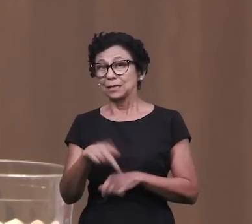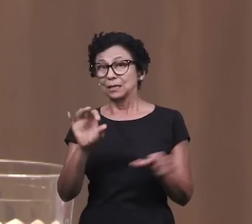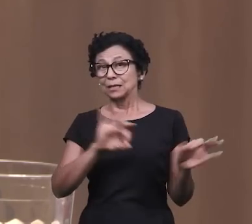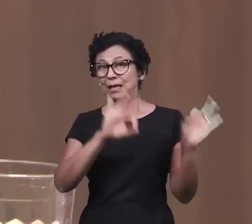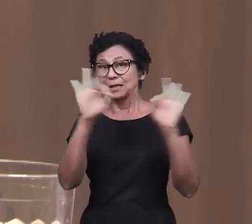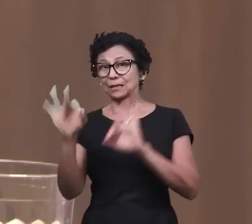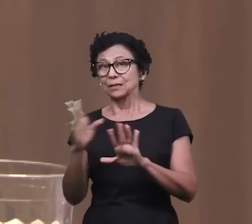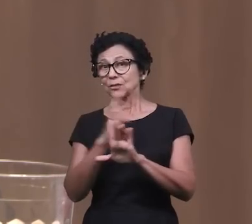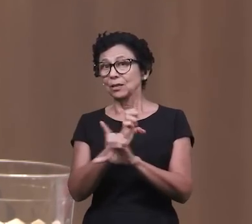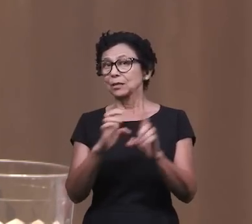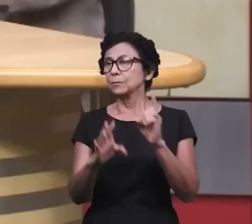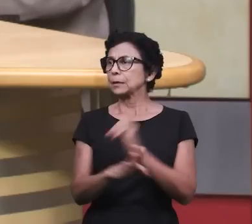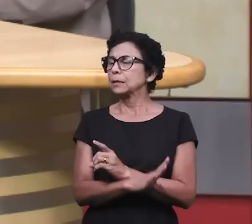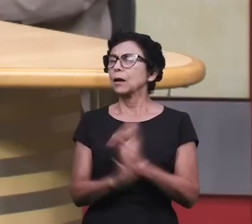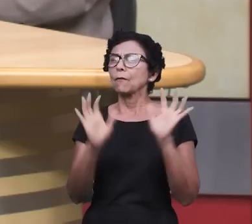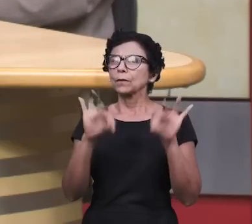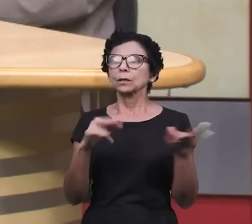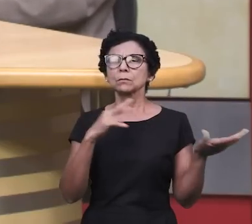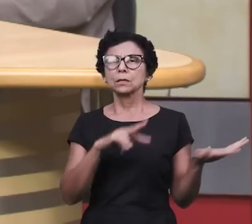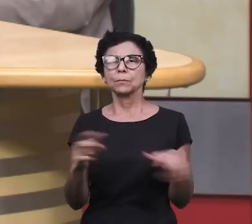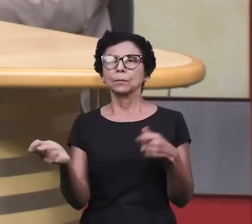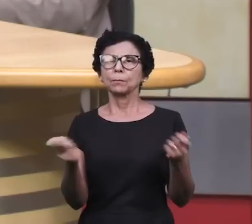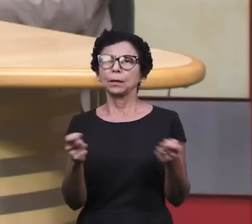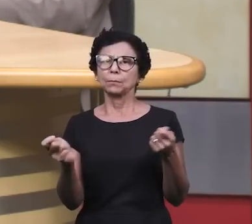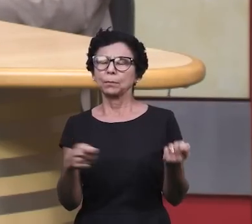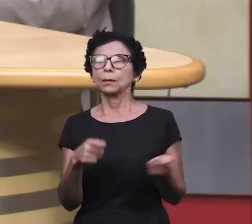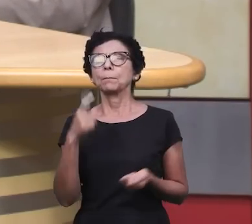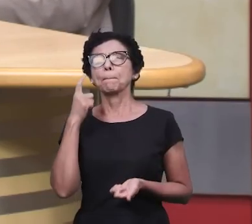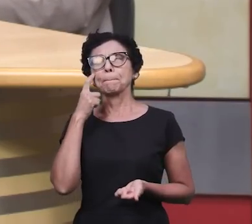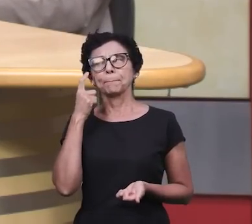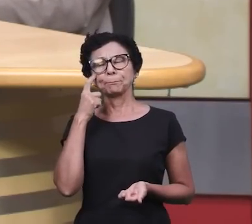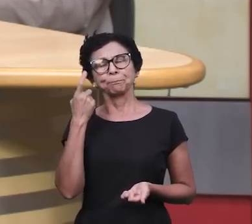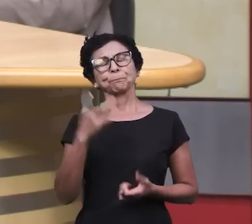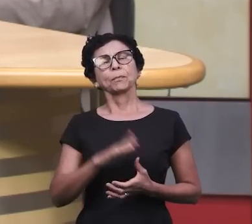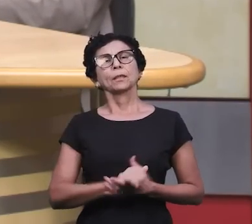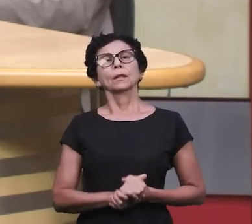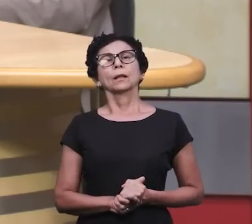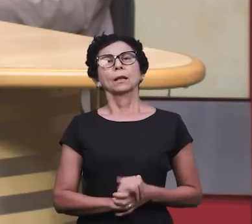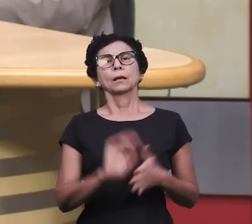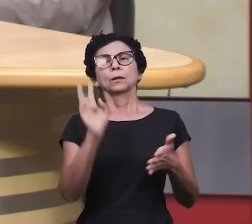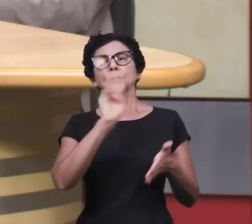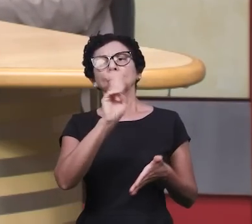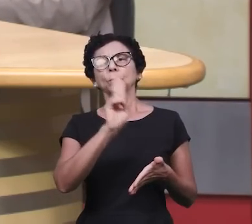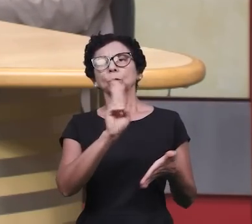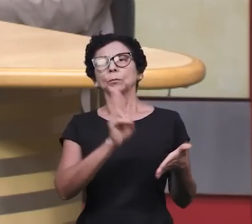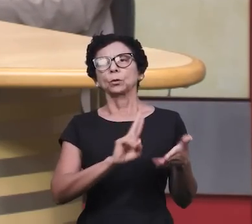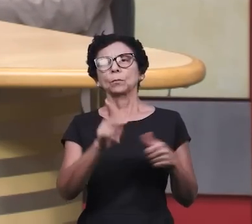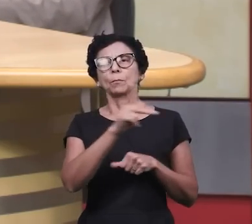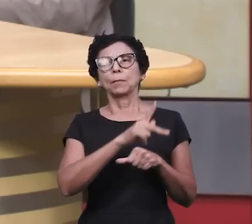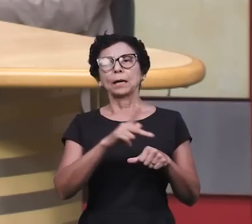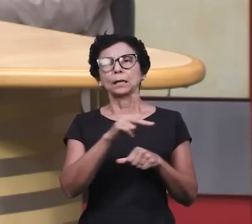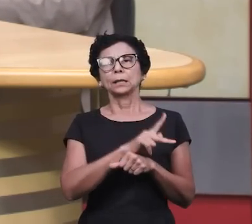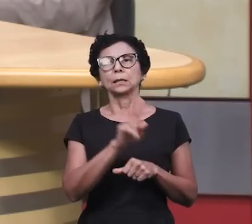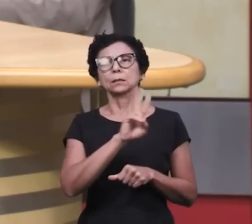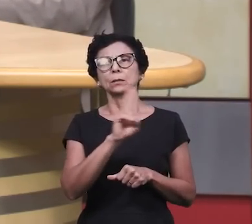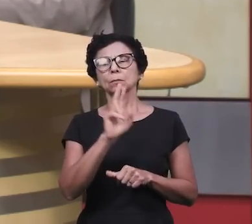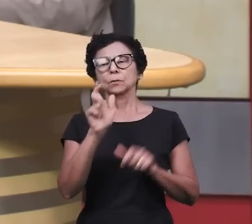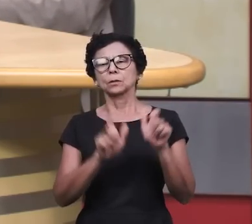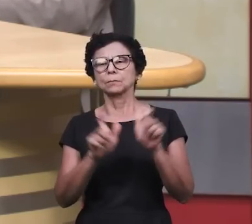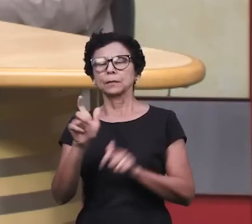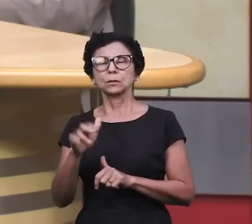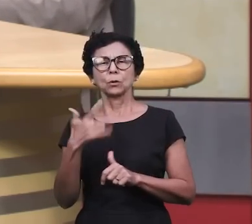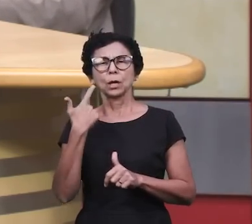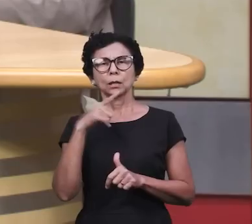da Escola Bíblica Dominical. Isso. Todo fim de semana. Pode olhar, tem os nomes lá dos países, as participações, uns